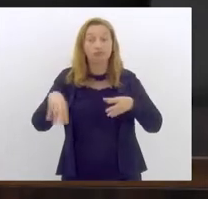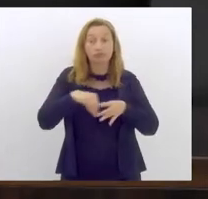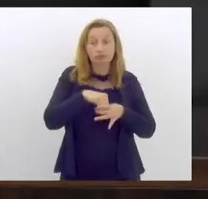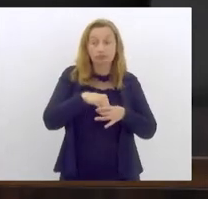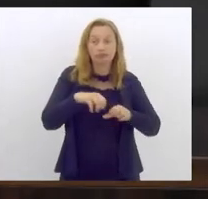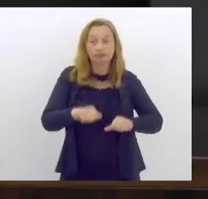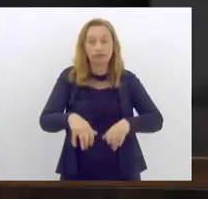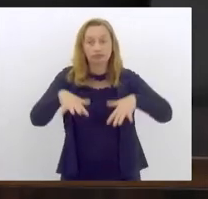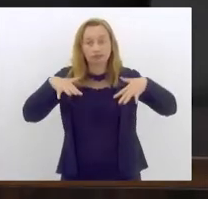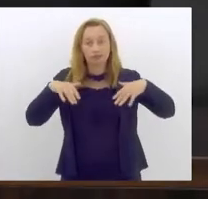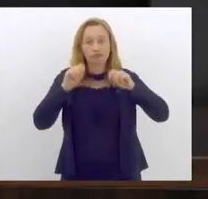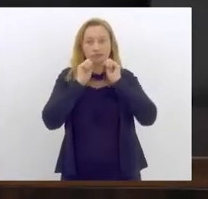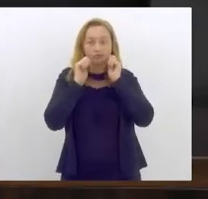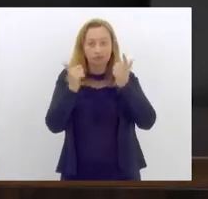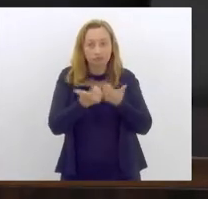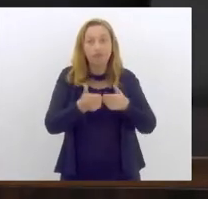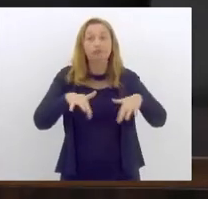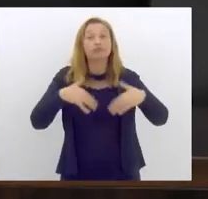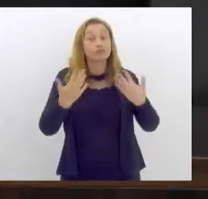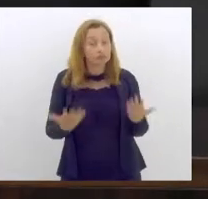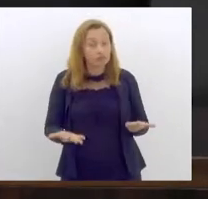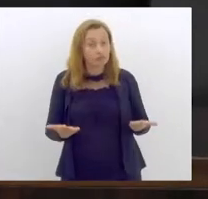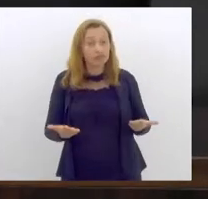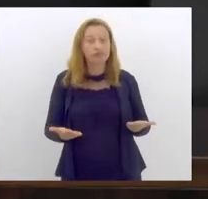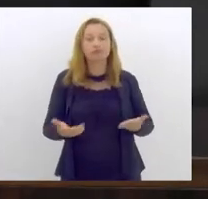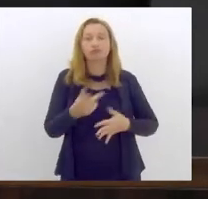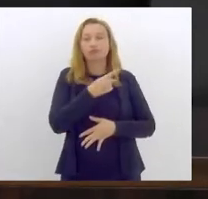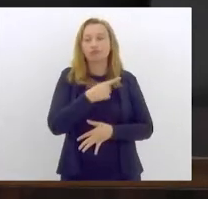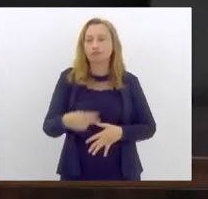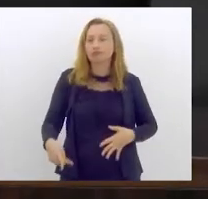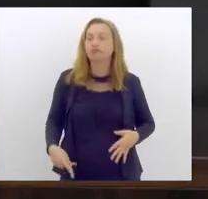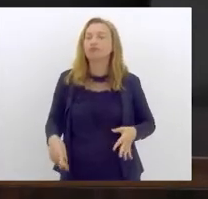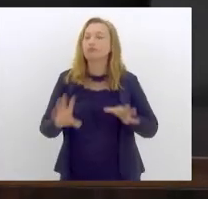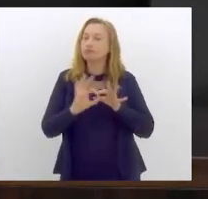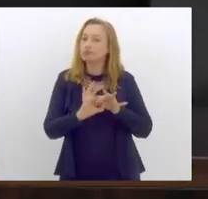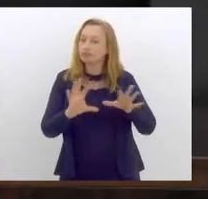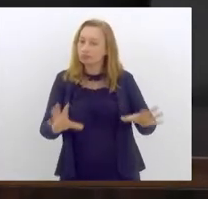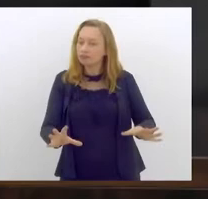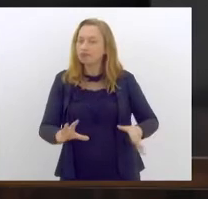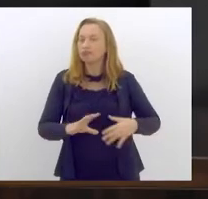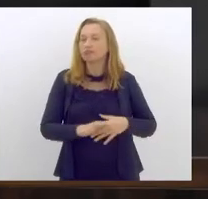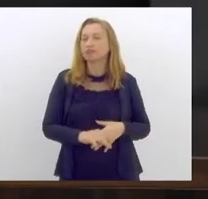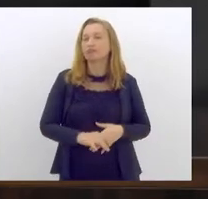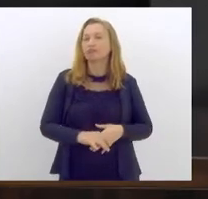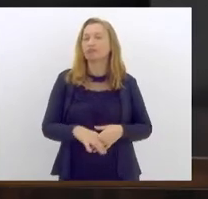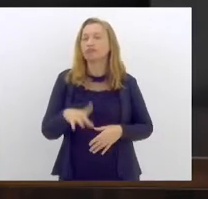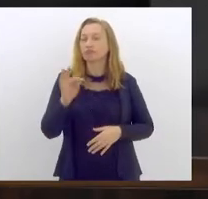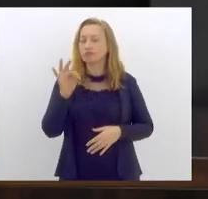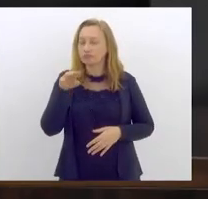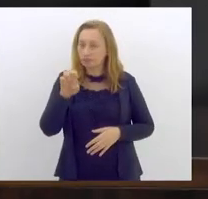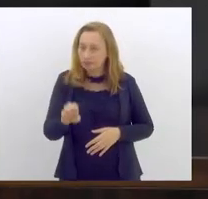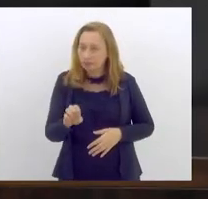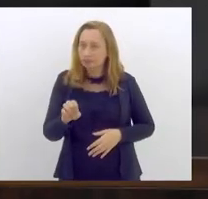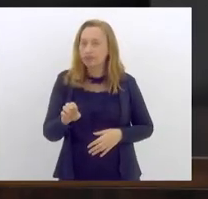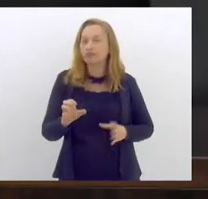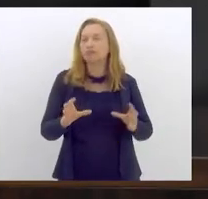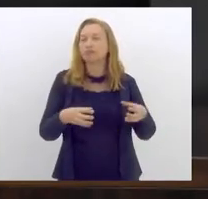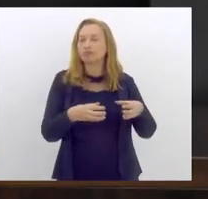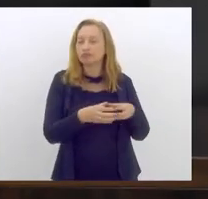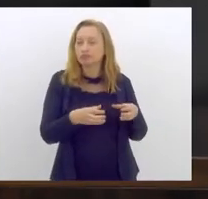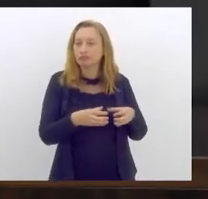plenário então o presidente autoriza né o gabinete e a comissão